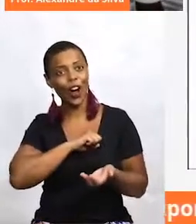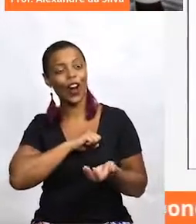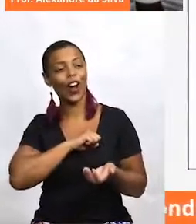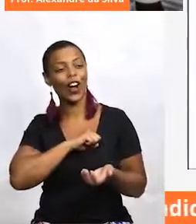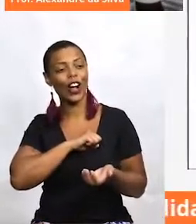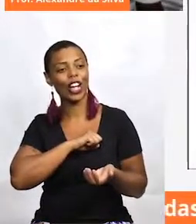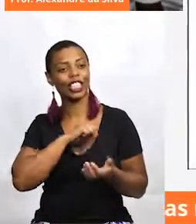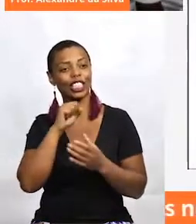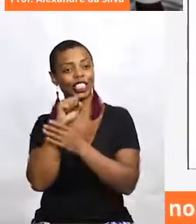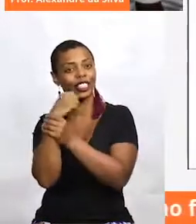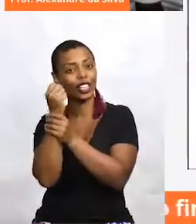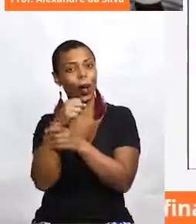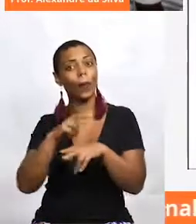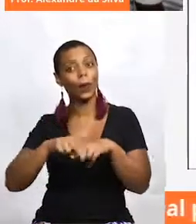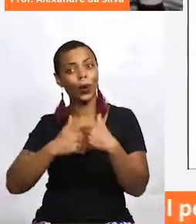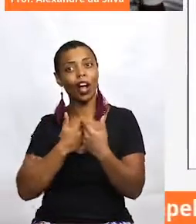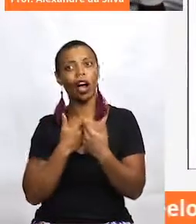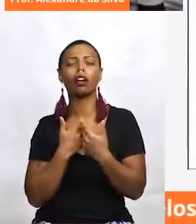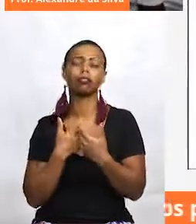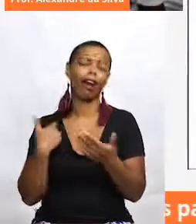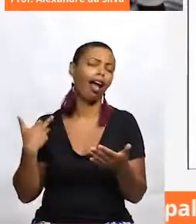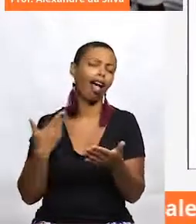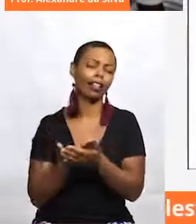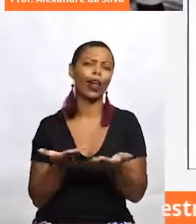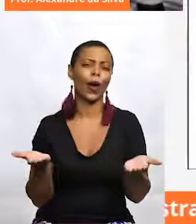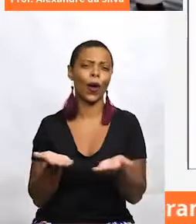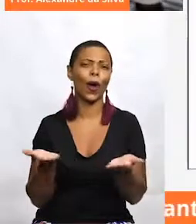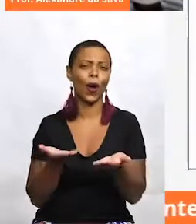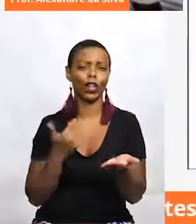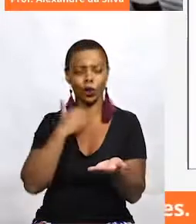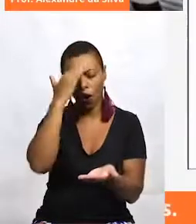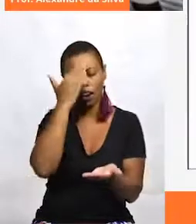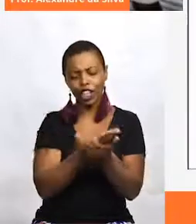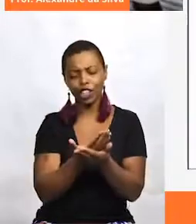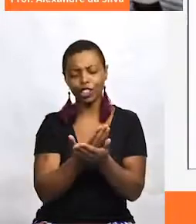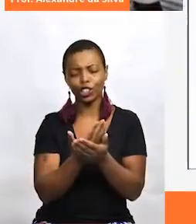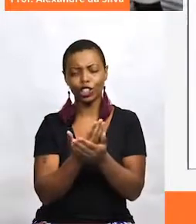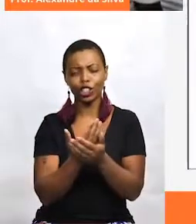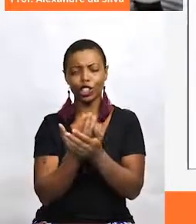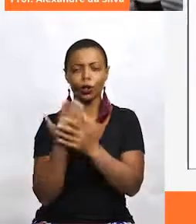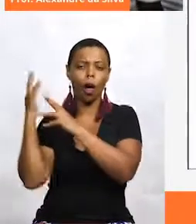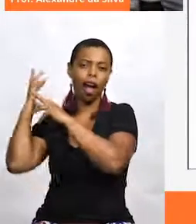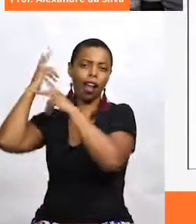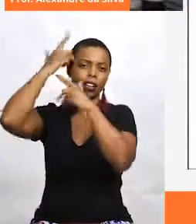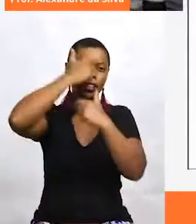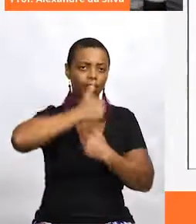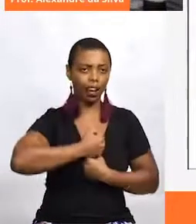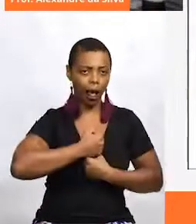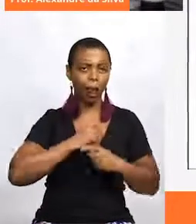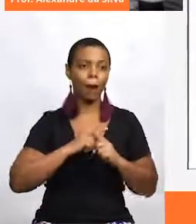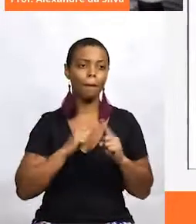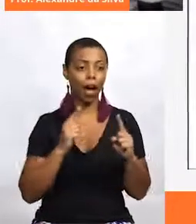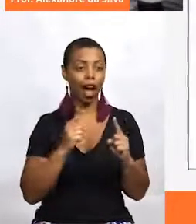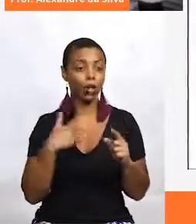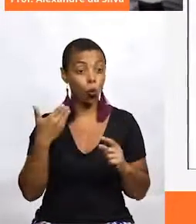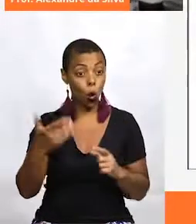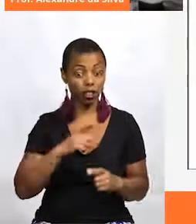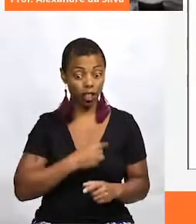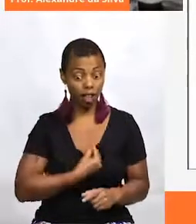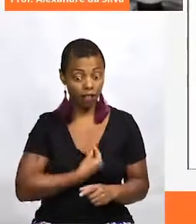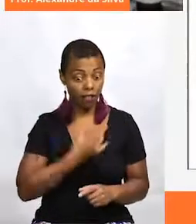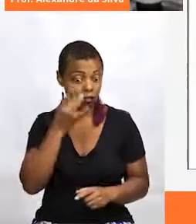tinha conversas assim, tenho ainda, eu acredito na ancestralidade, né? Mas na pessoa física eu tinha